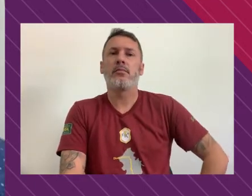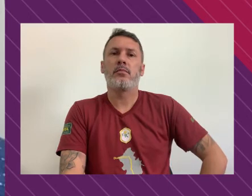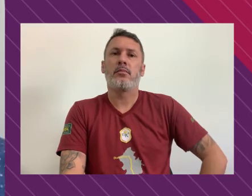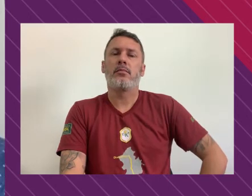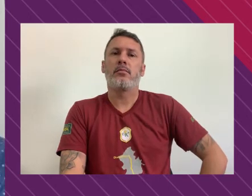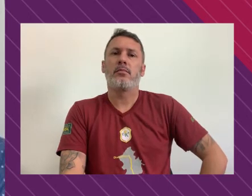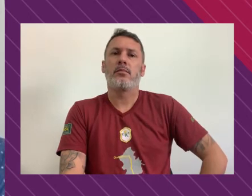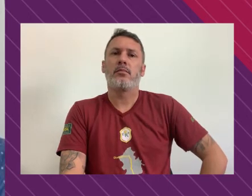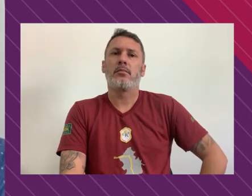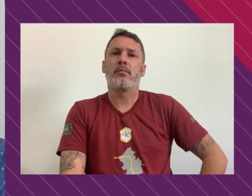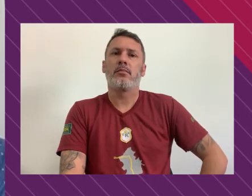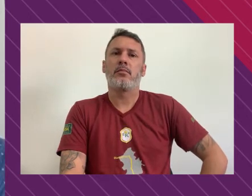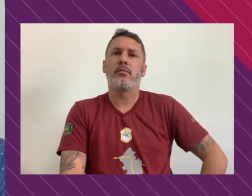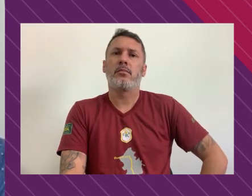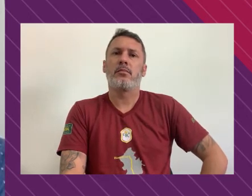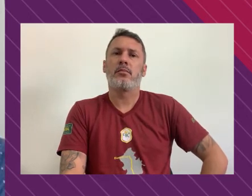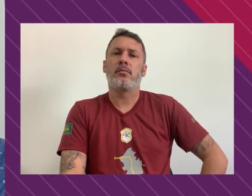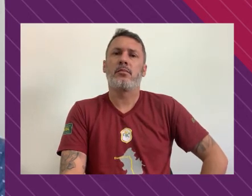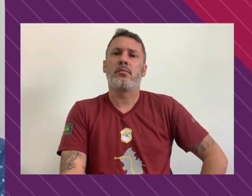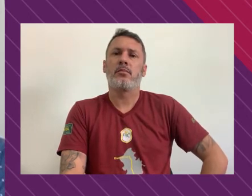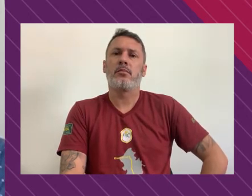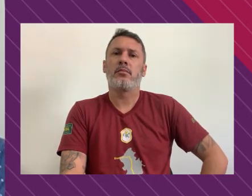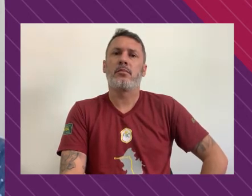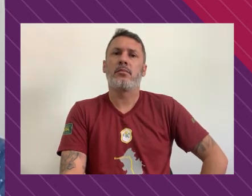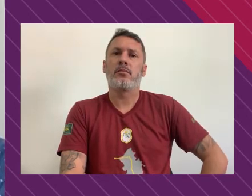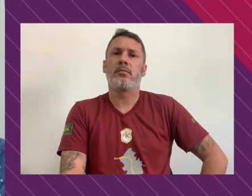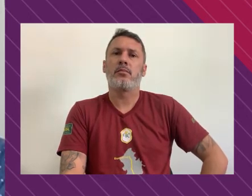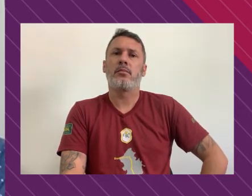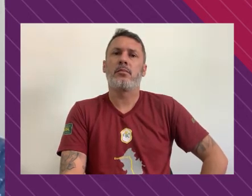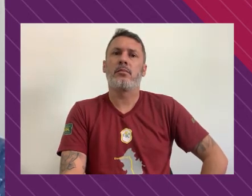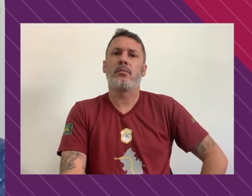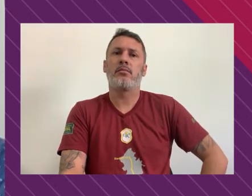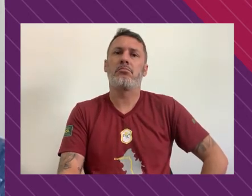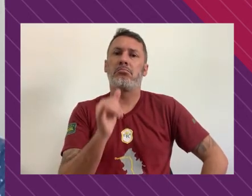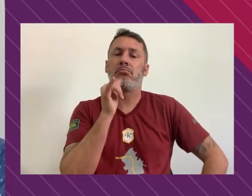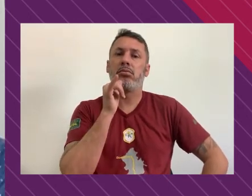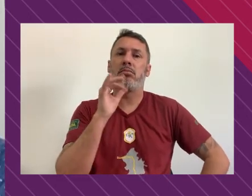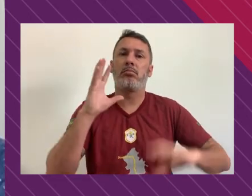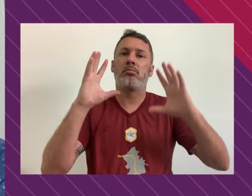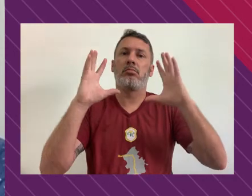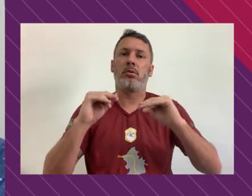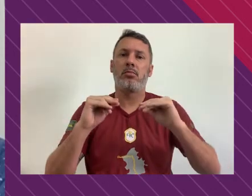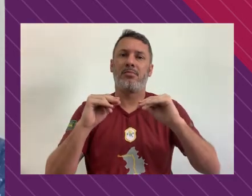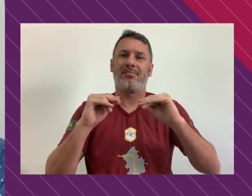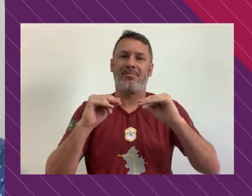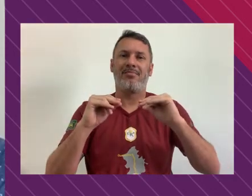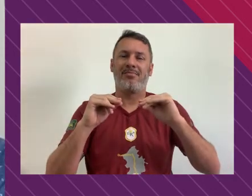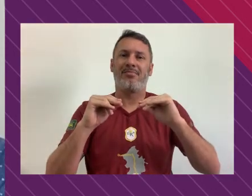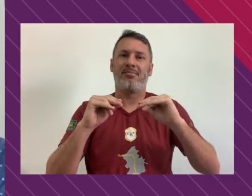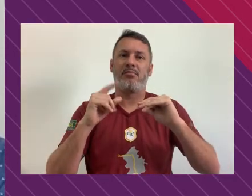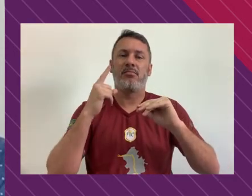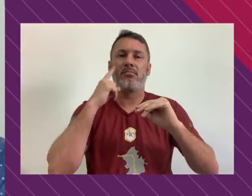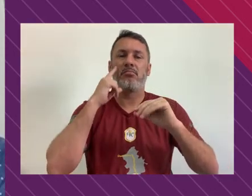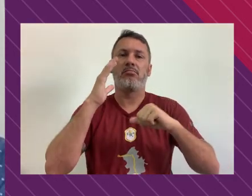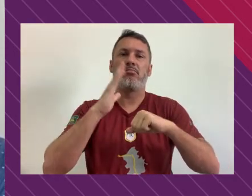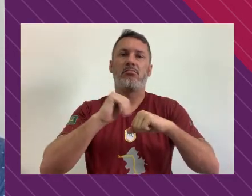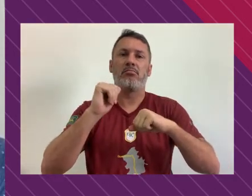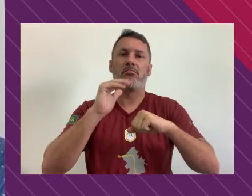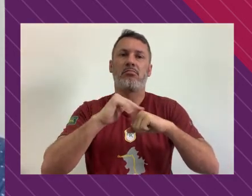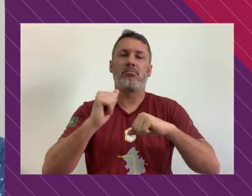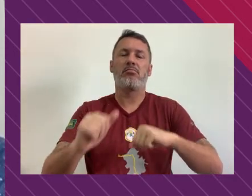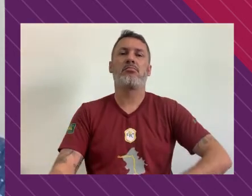divisão clássica, né, da forma como a academia se estrutura e como o conhecimento foi estruturado, e a gente ainda fala um pouco em